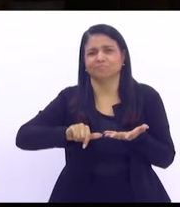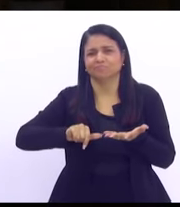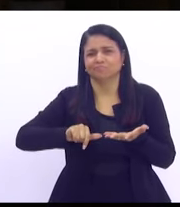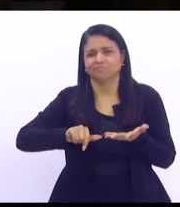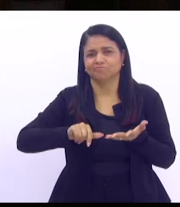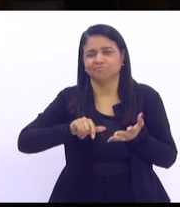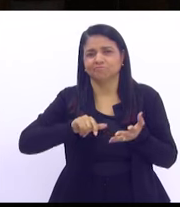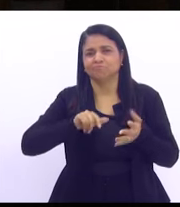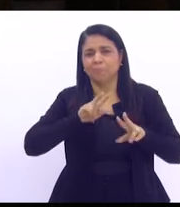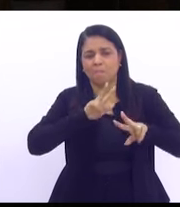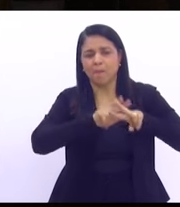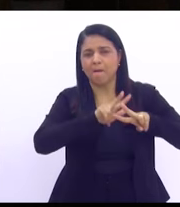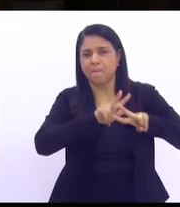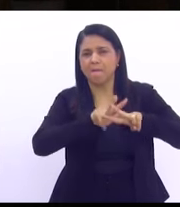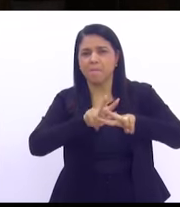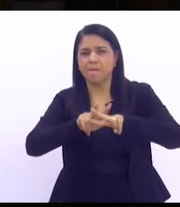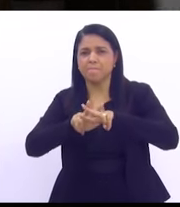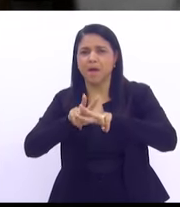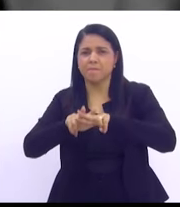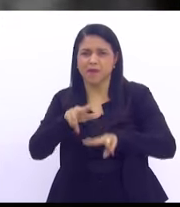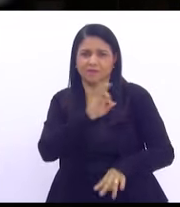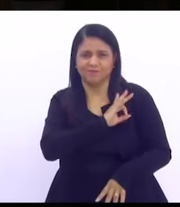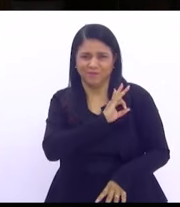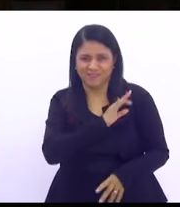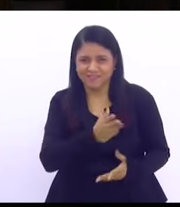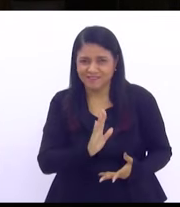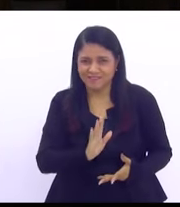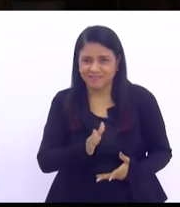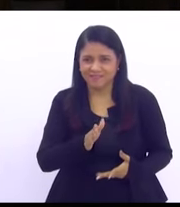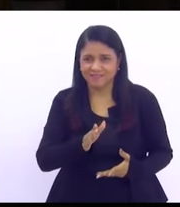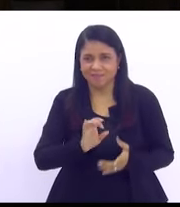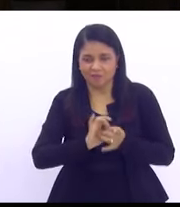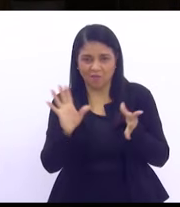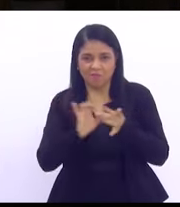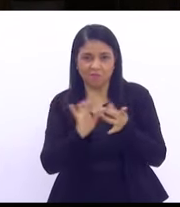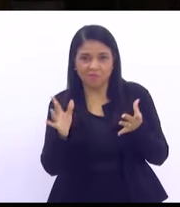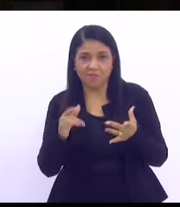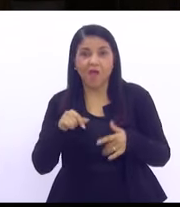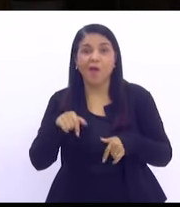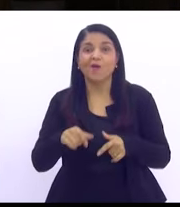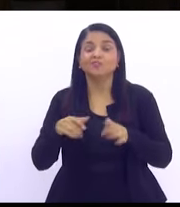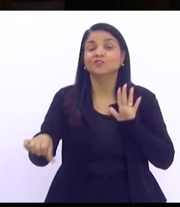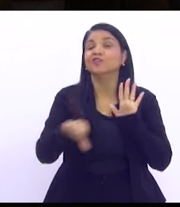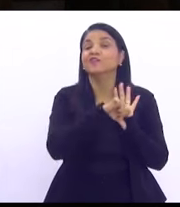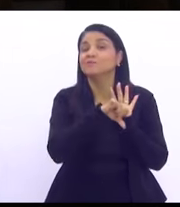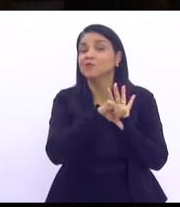12 horas antes e cometeram esse crime exatamente aonde? Copacabana.